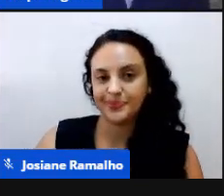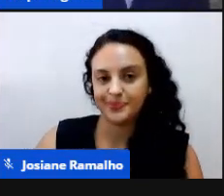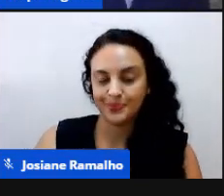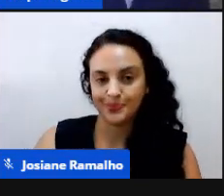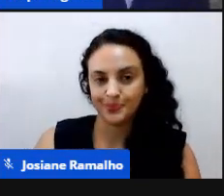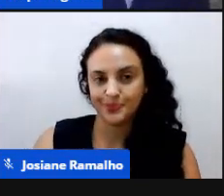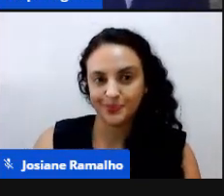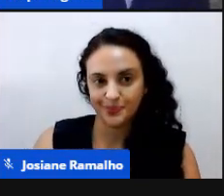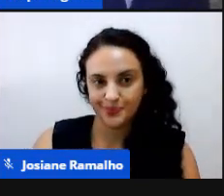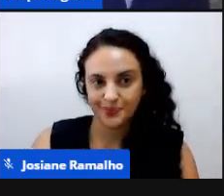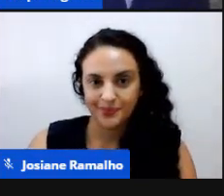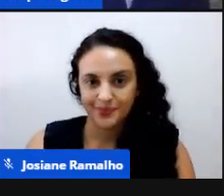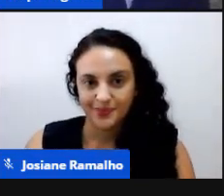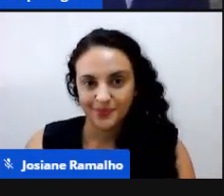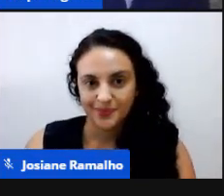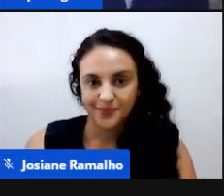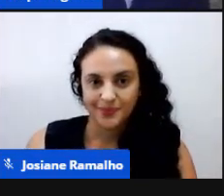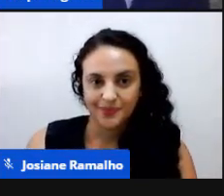Beleza? Vamos lá.